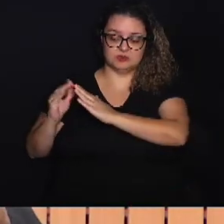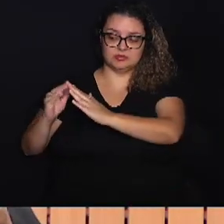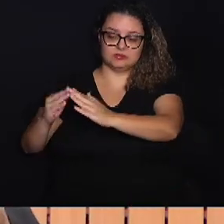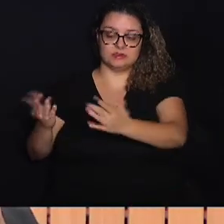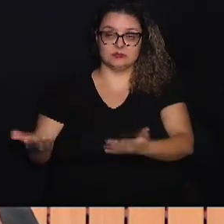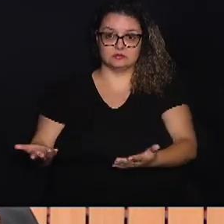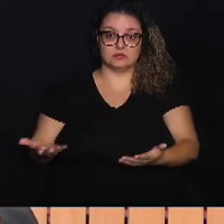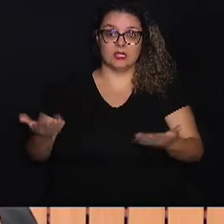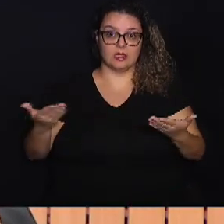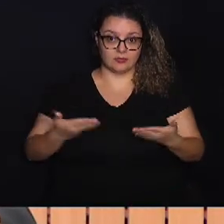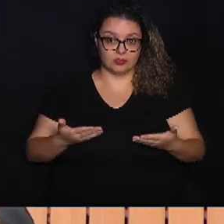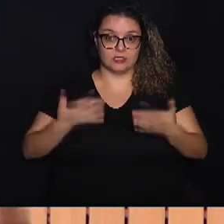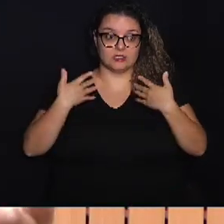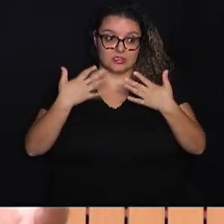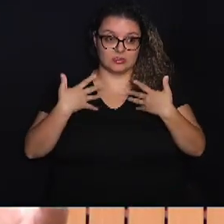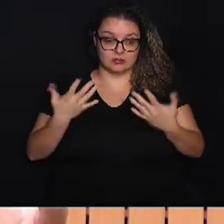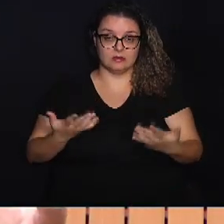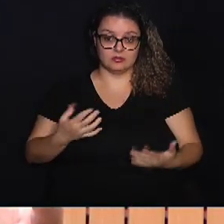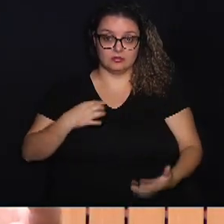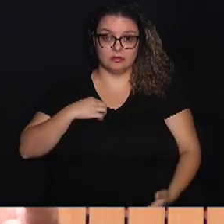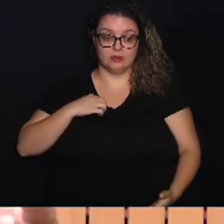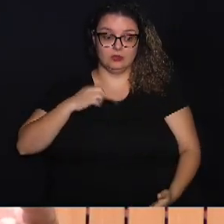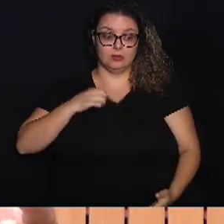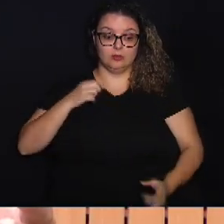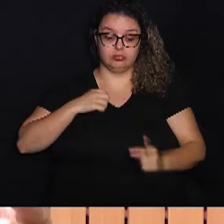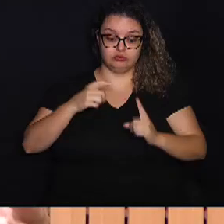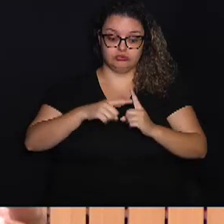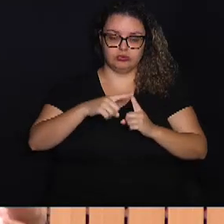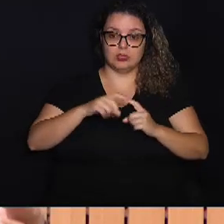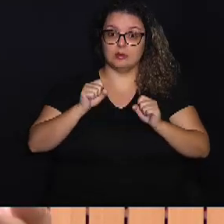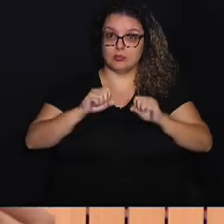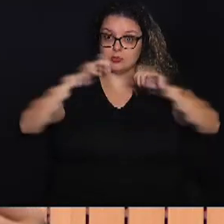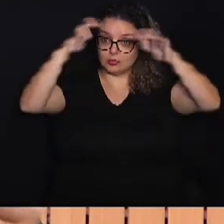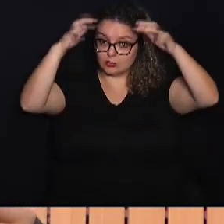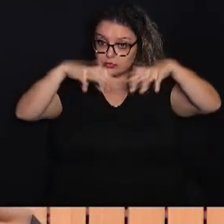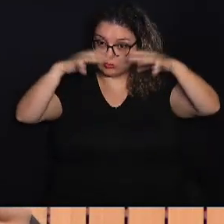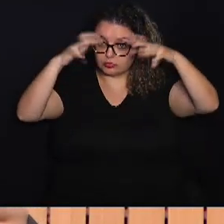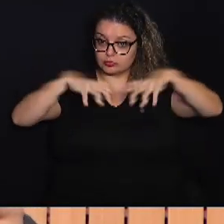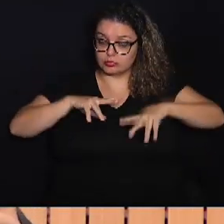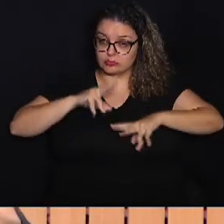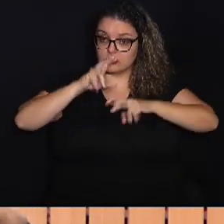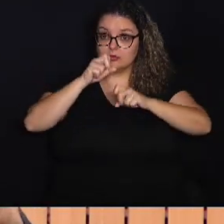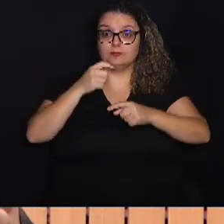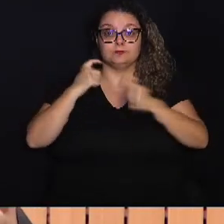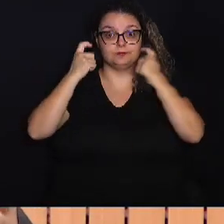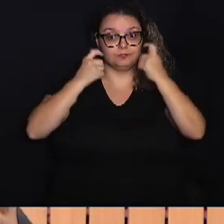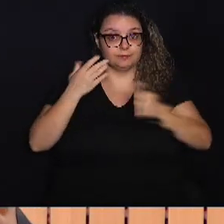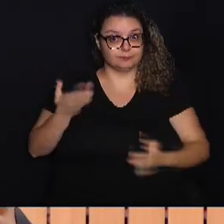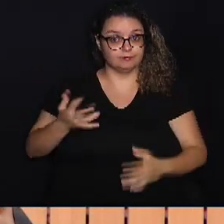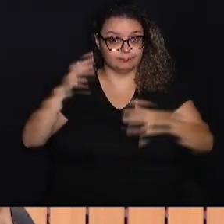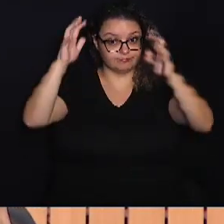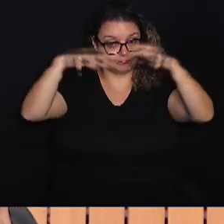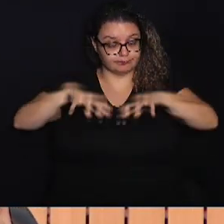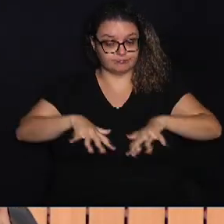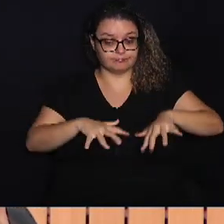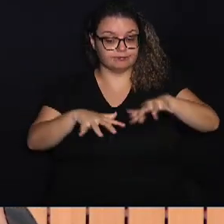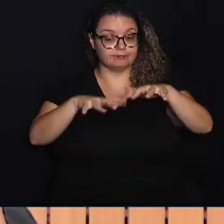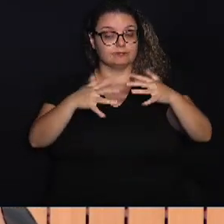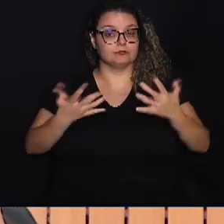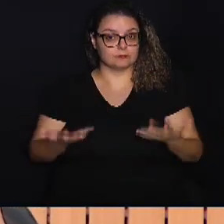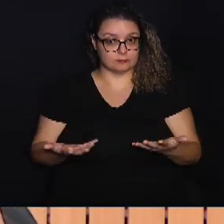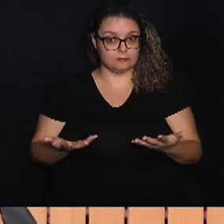não tá chovendo mas pode vir a chover forte e logo em seguida e a preocupação deles é com as enchentes então